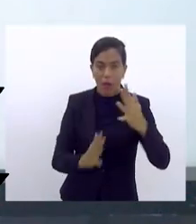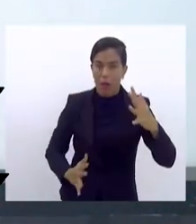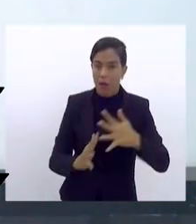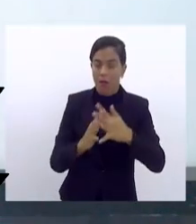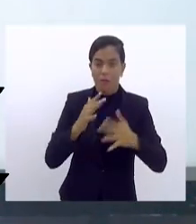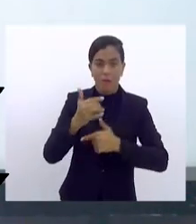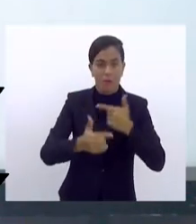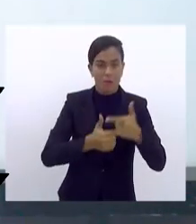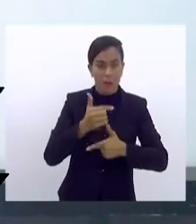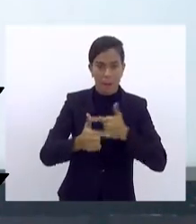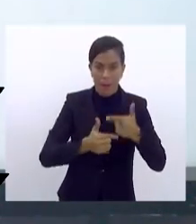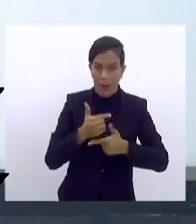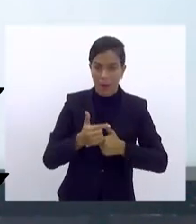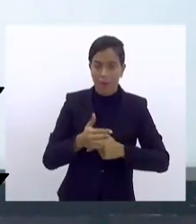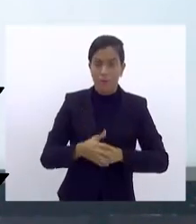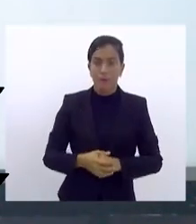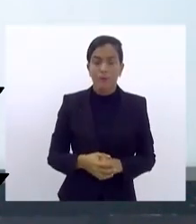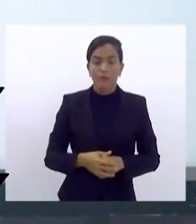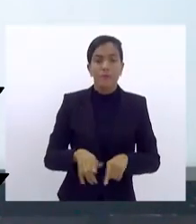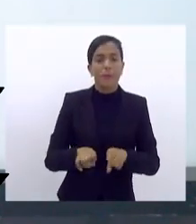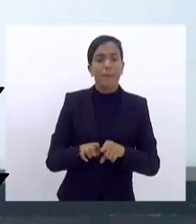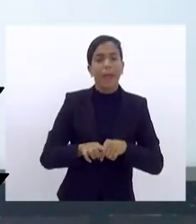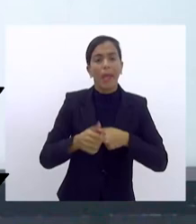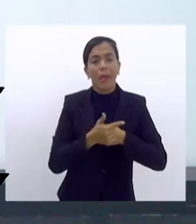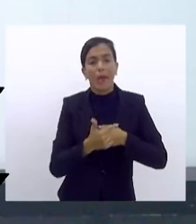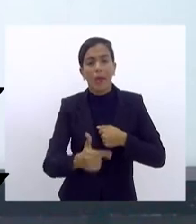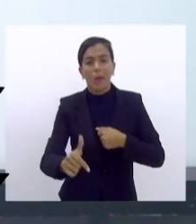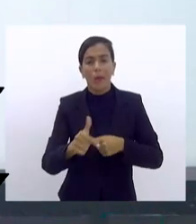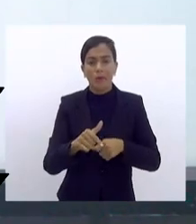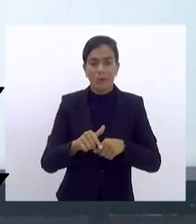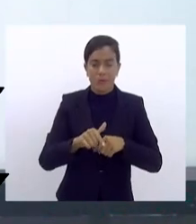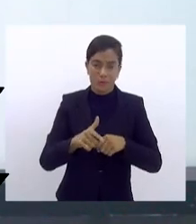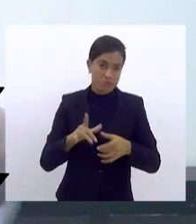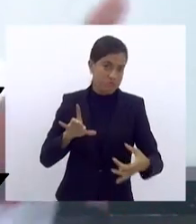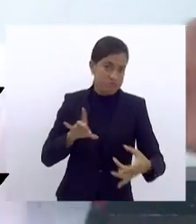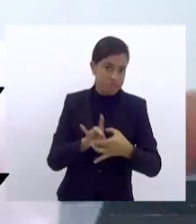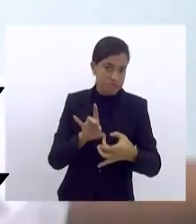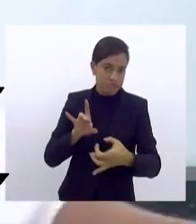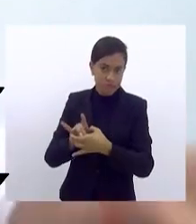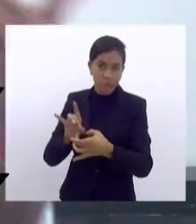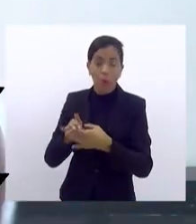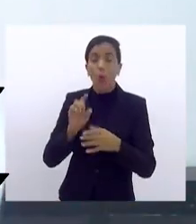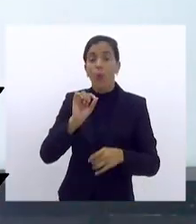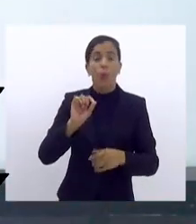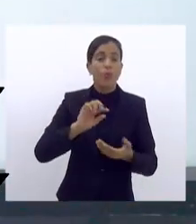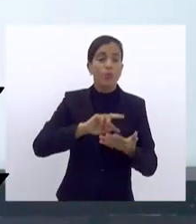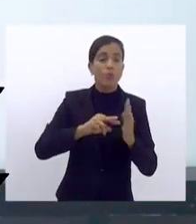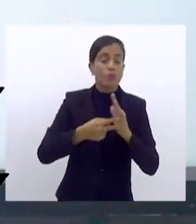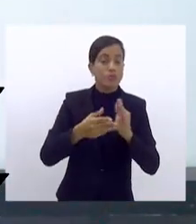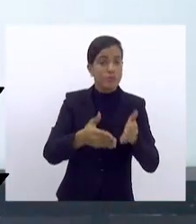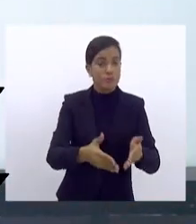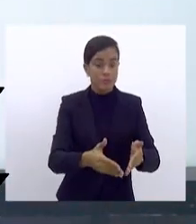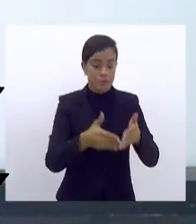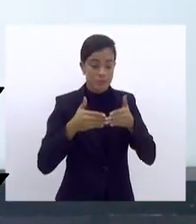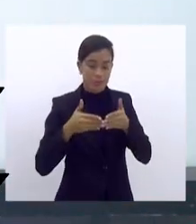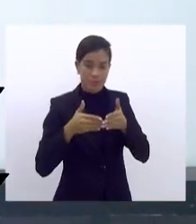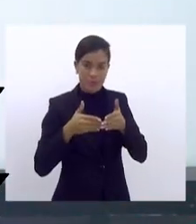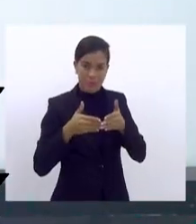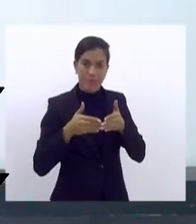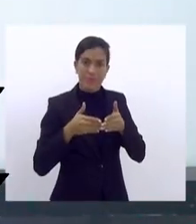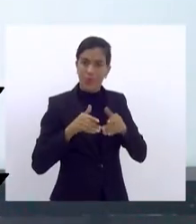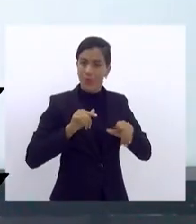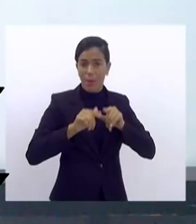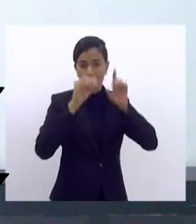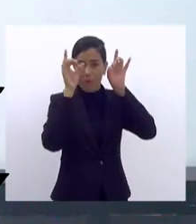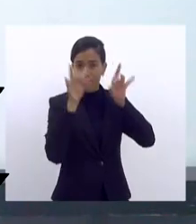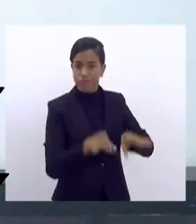diversas consequências que estão ligadas inclusive ao afastamento dos seus postos de trabalho